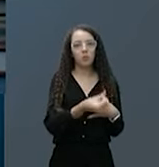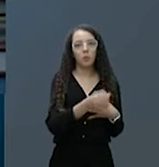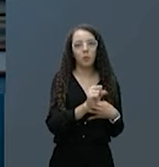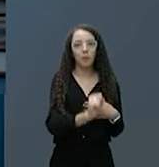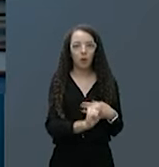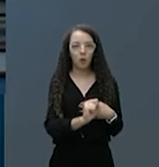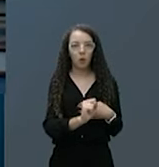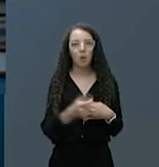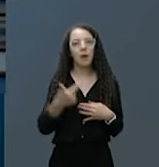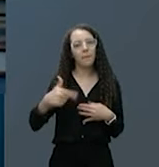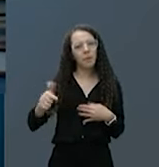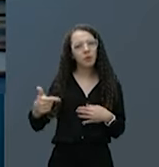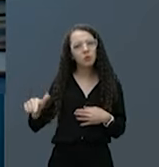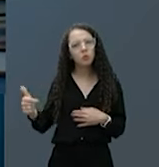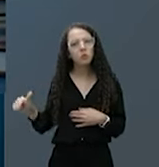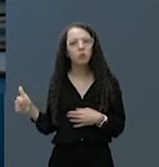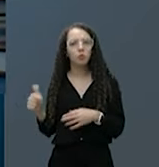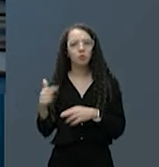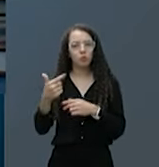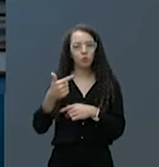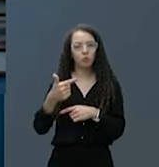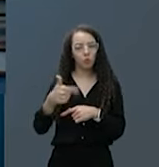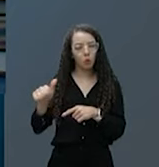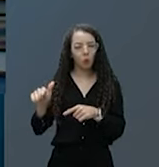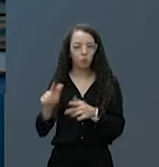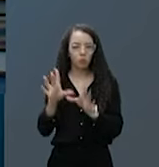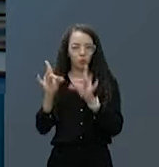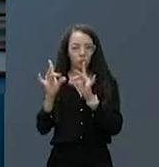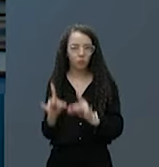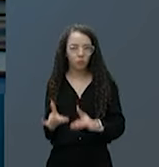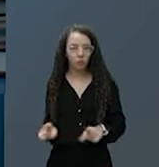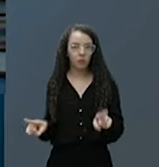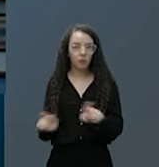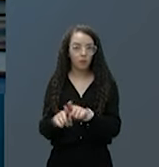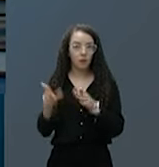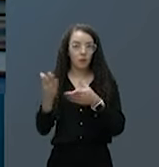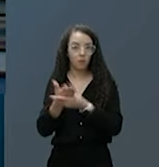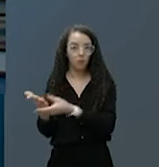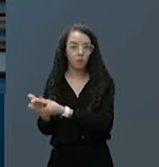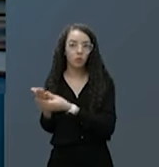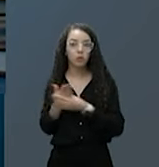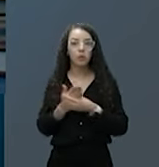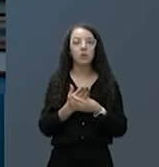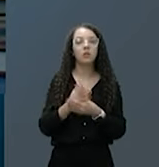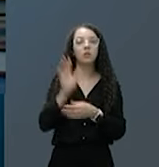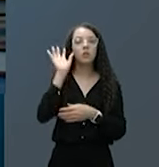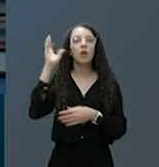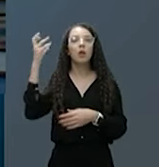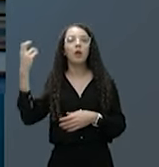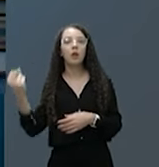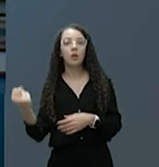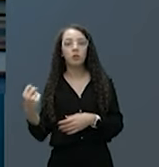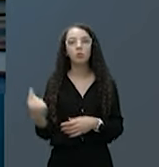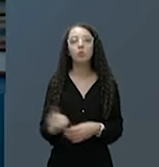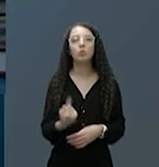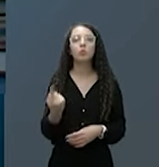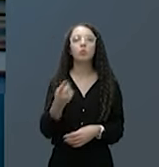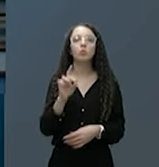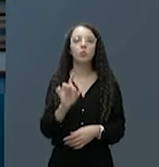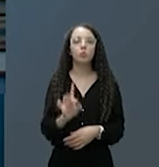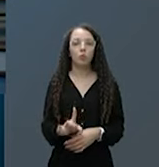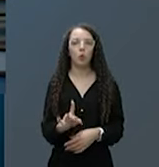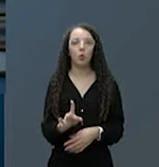IAC, e a parte pura e simplesmente impugnar a decisão monocrática sem trazer uma distinção ou